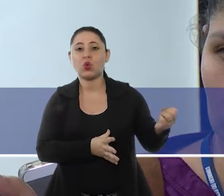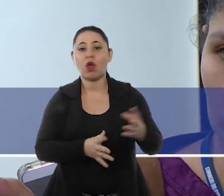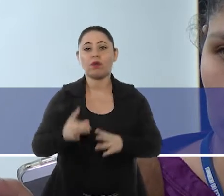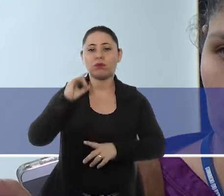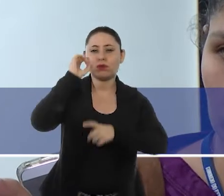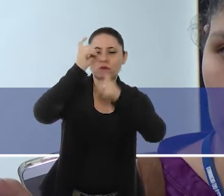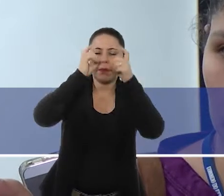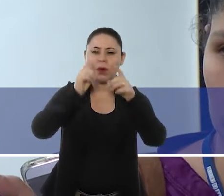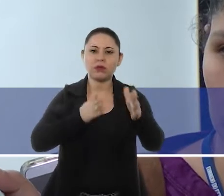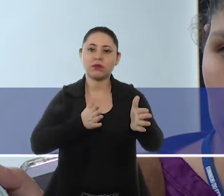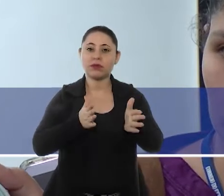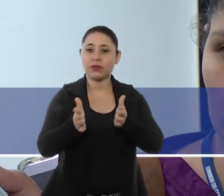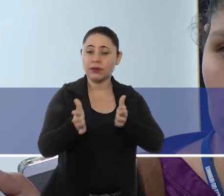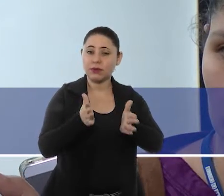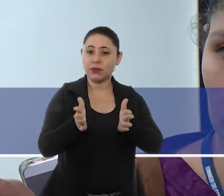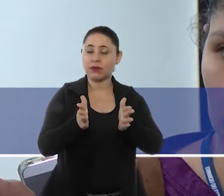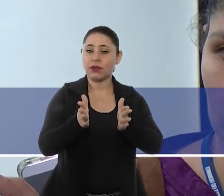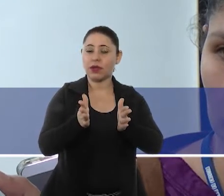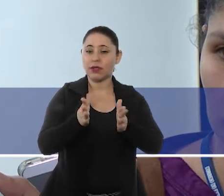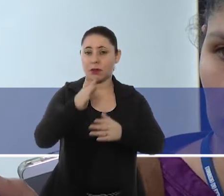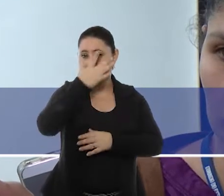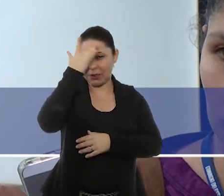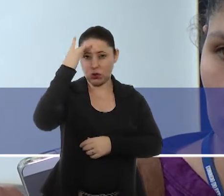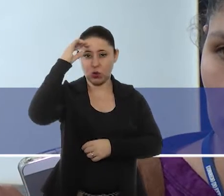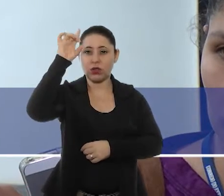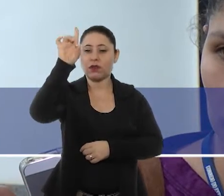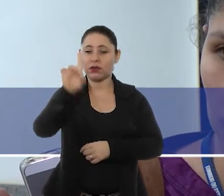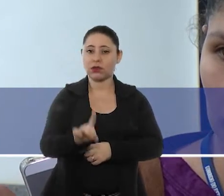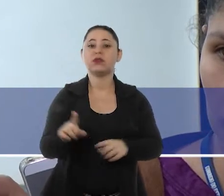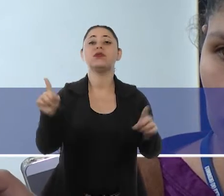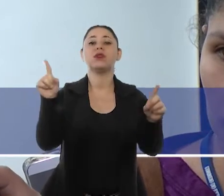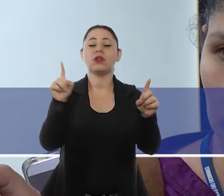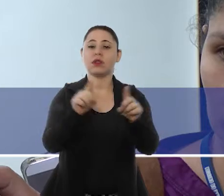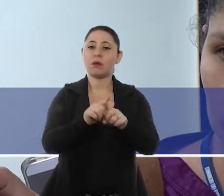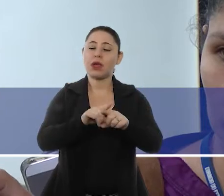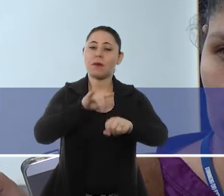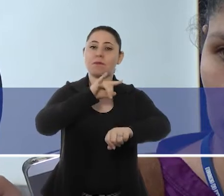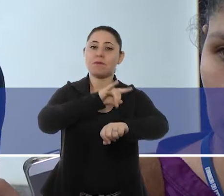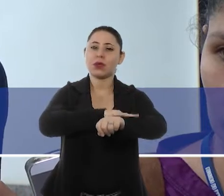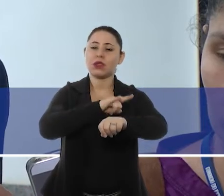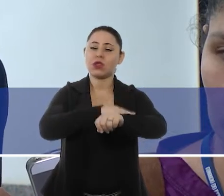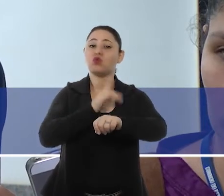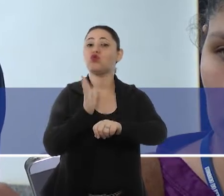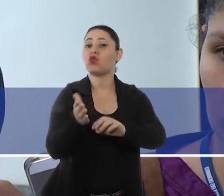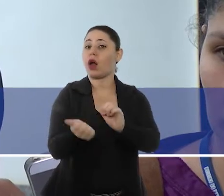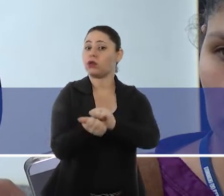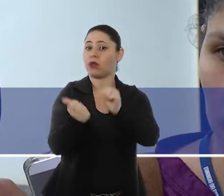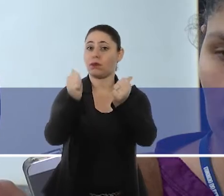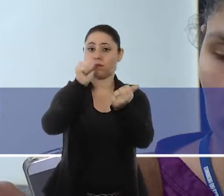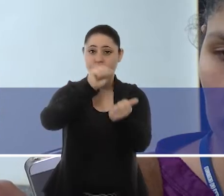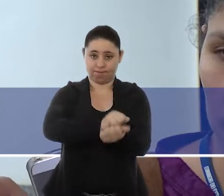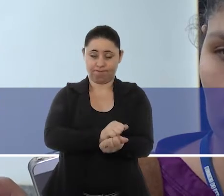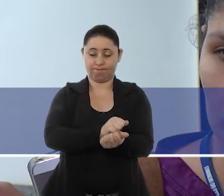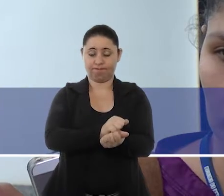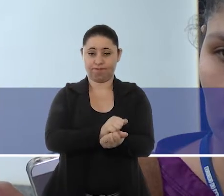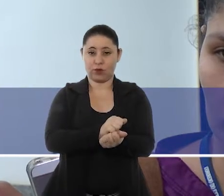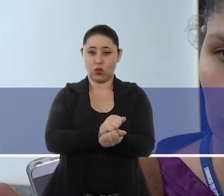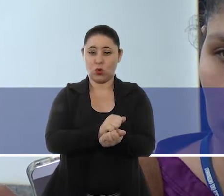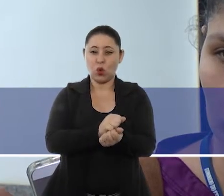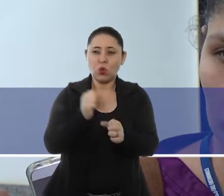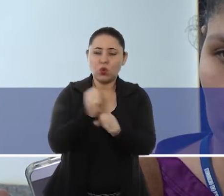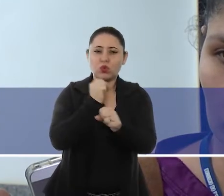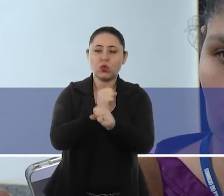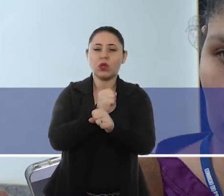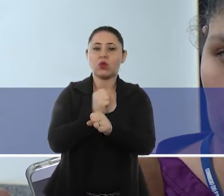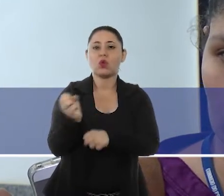país, preocupado com a acessibilidade, os portadores de necessidade especial também, com banheiros já adaptados, e nós